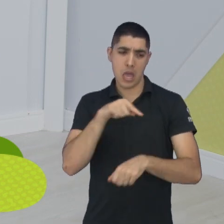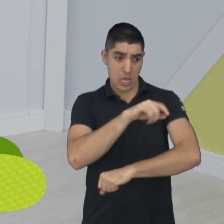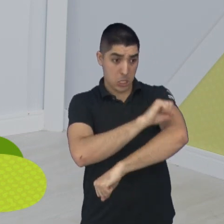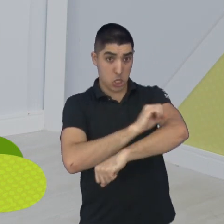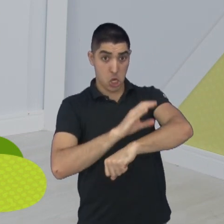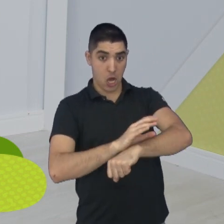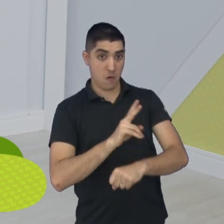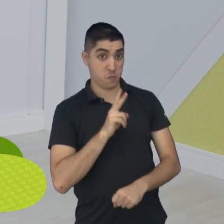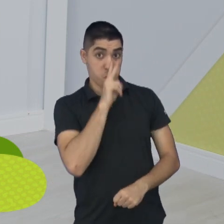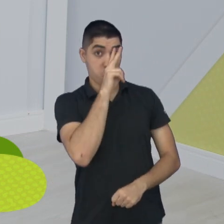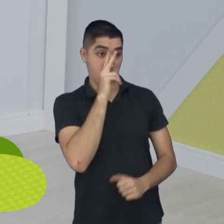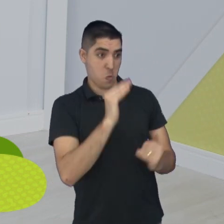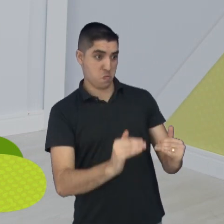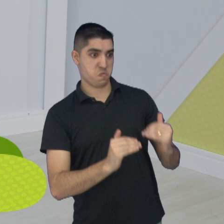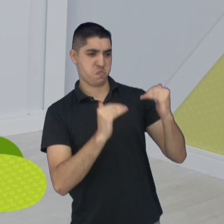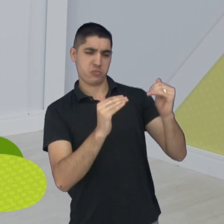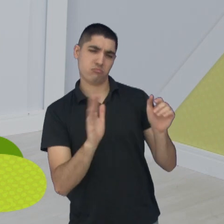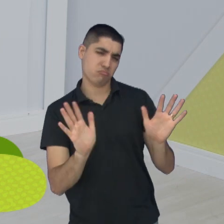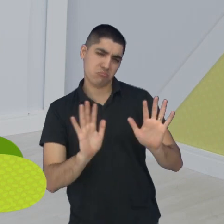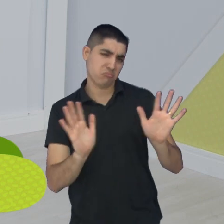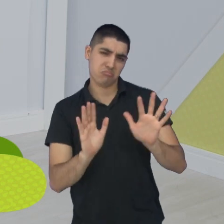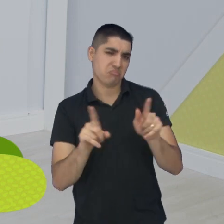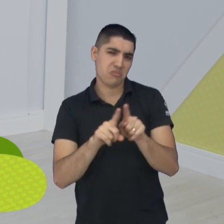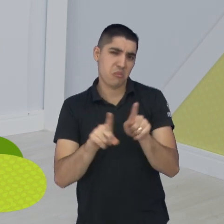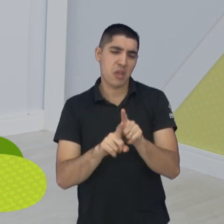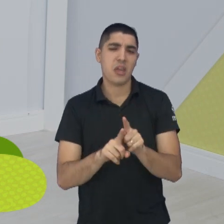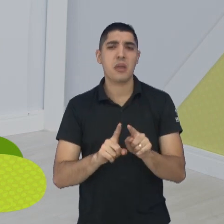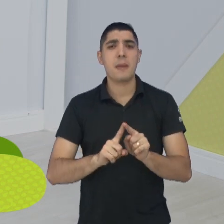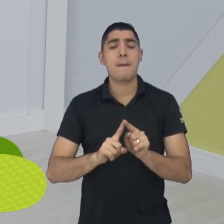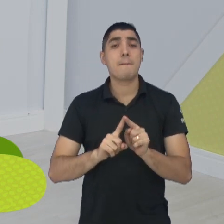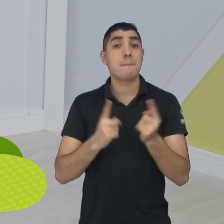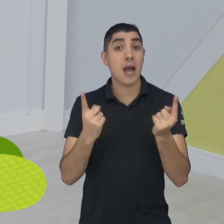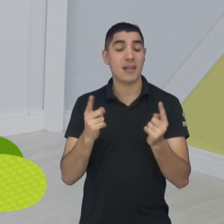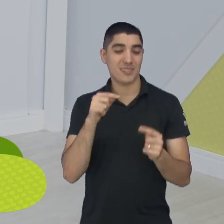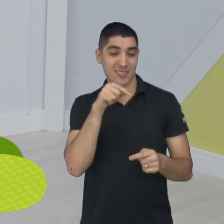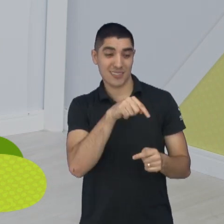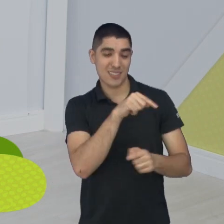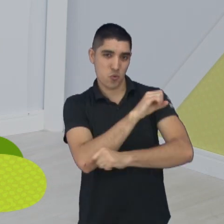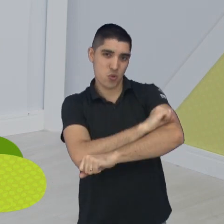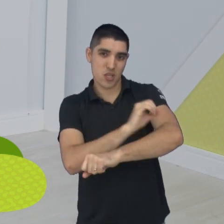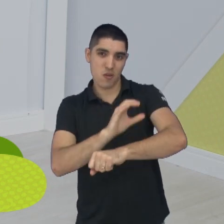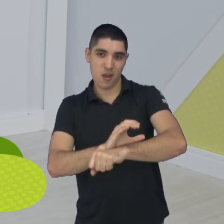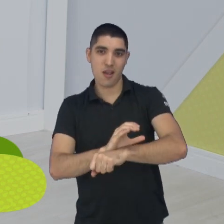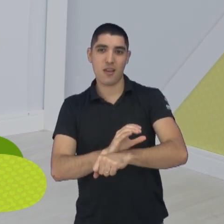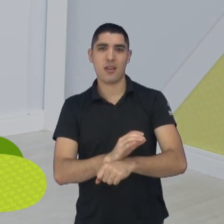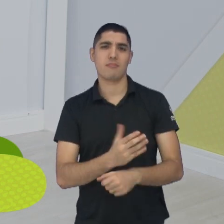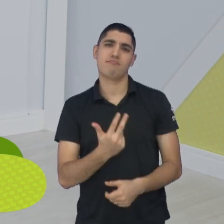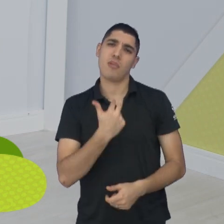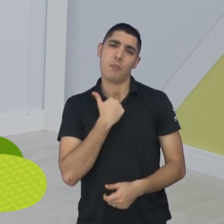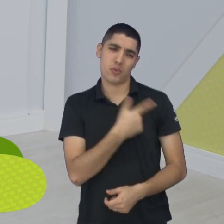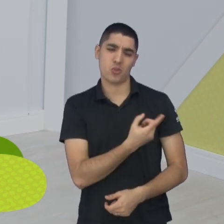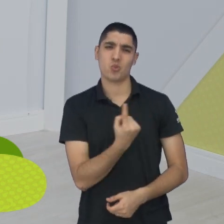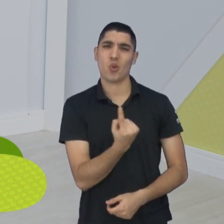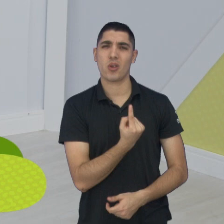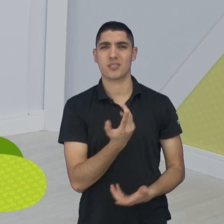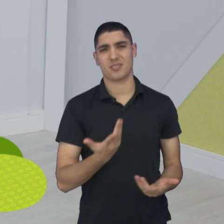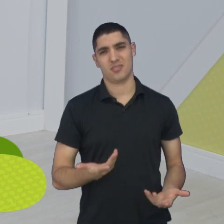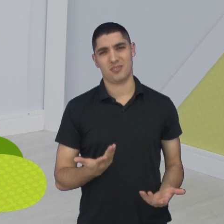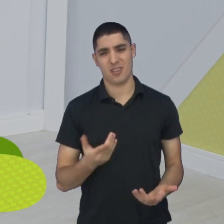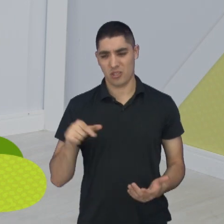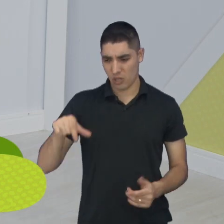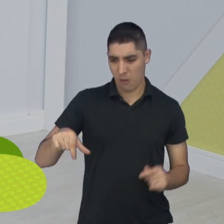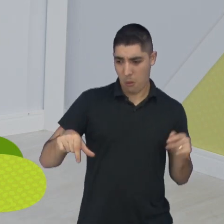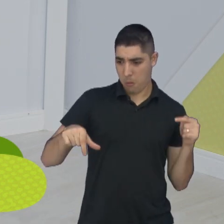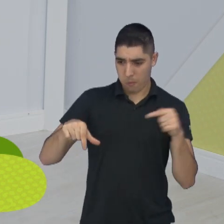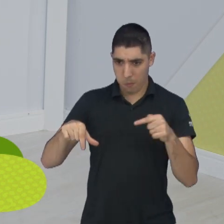produziu nada tão efetivo também, mas naquela bola que teve a oportunidade, não dá para deixar o cara livre ali, também como chegou, cruzamento que